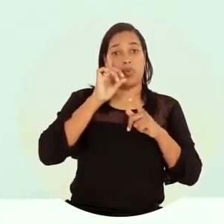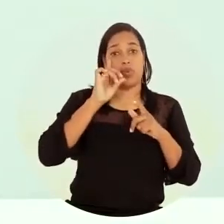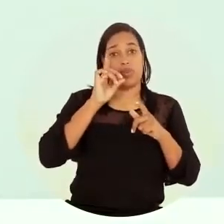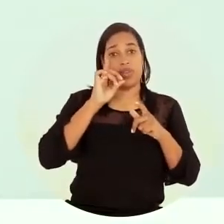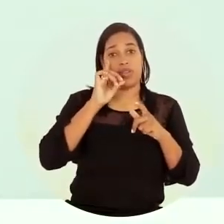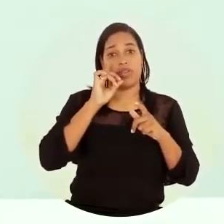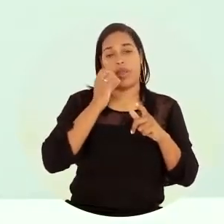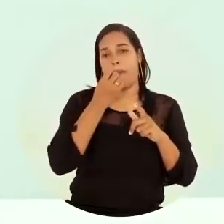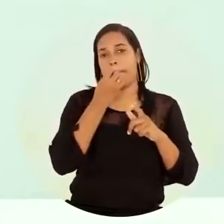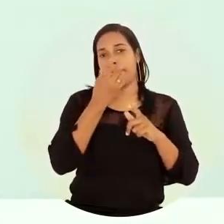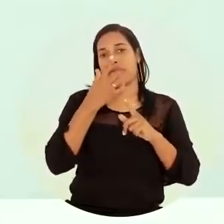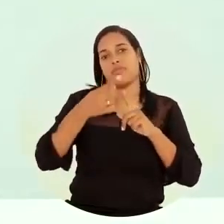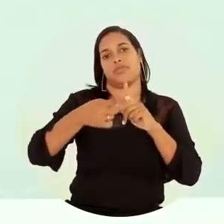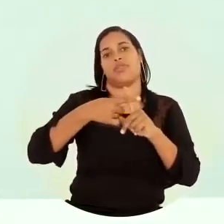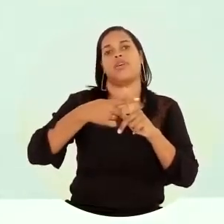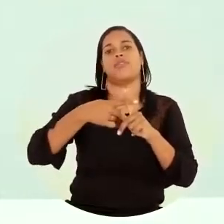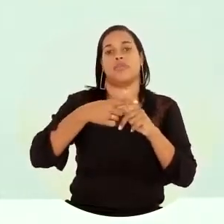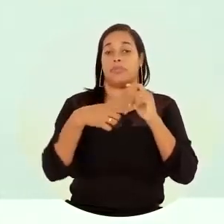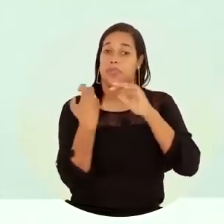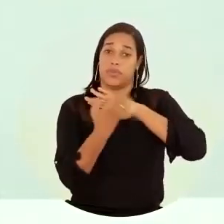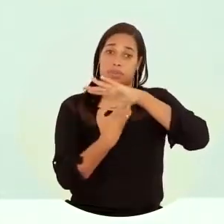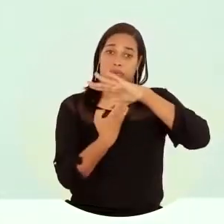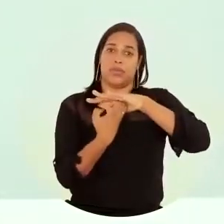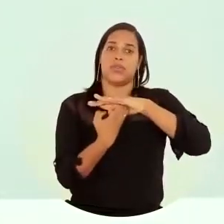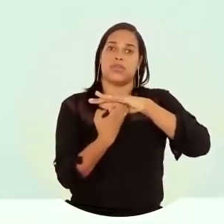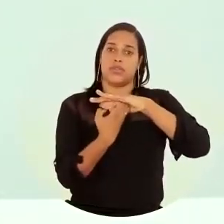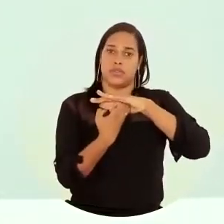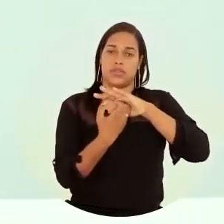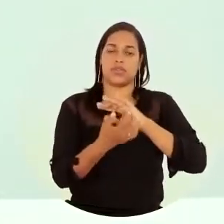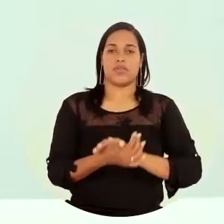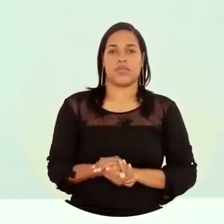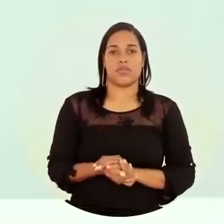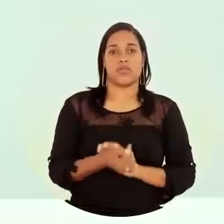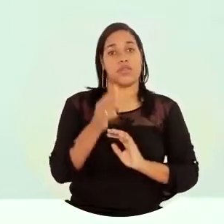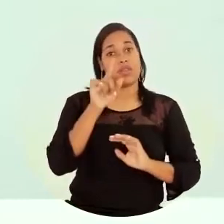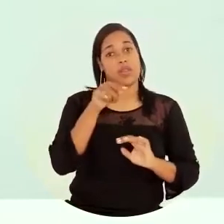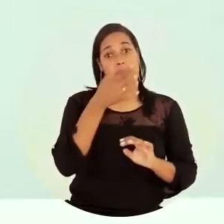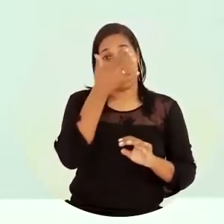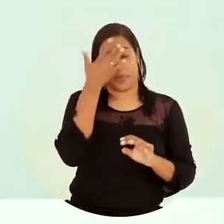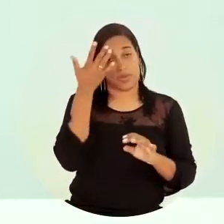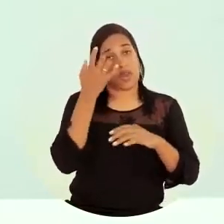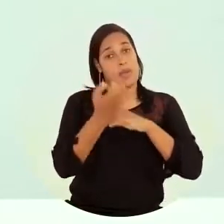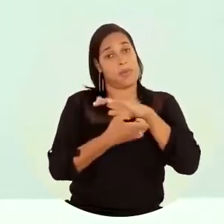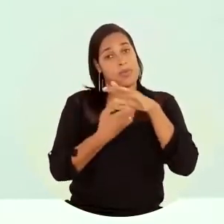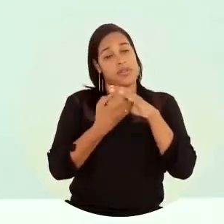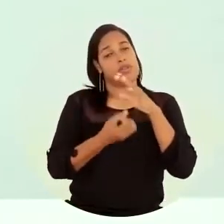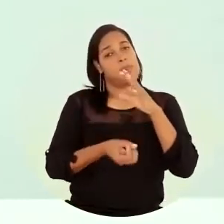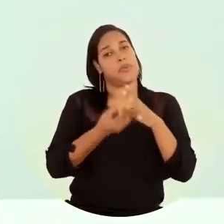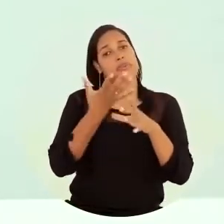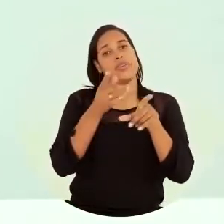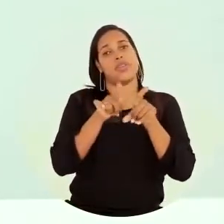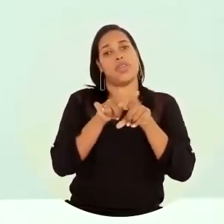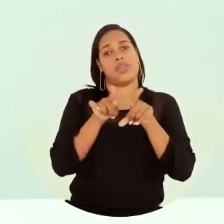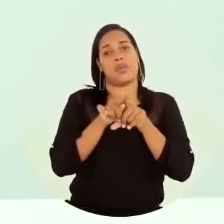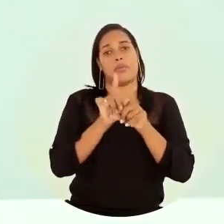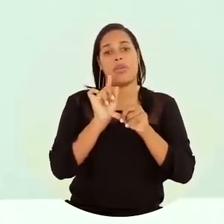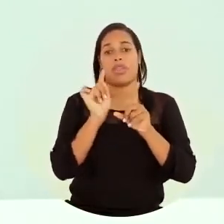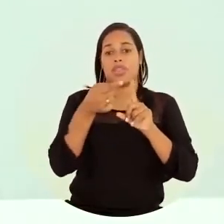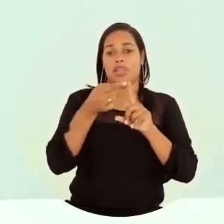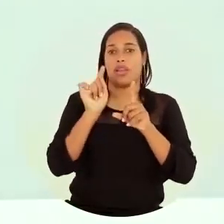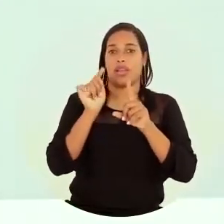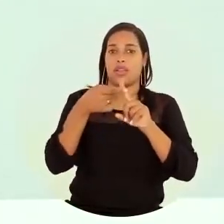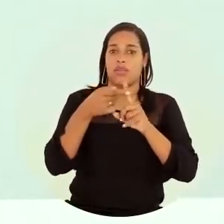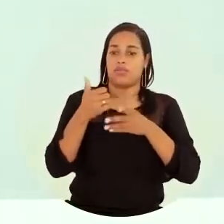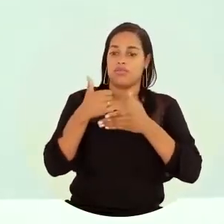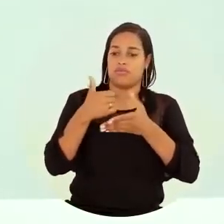indicadores para acompanhar como é que as pessoas estão se desenvolvendo, estão se desempenhando. Isso é muito importante